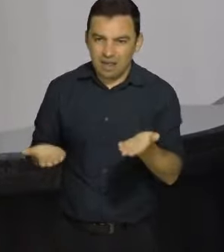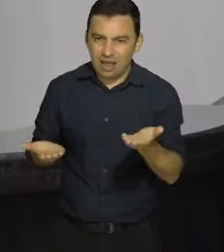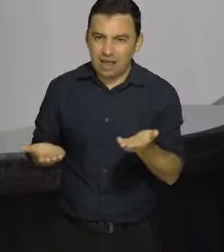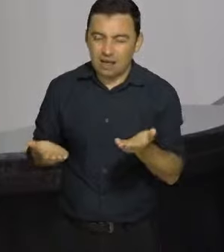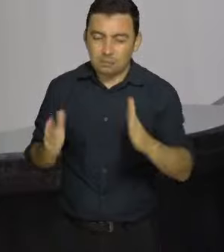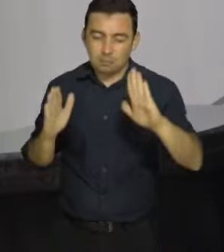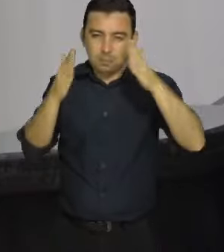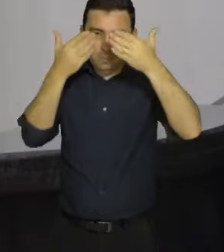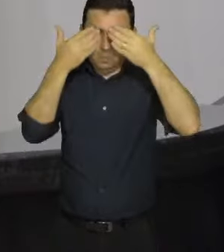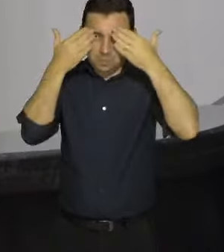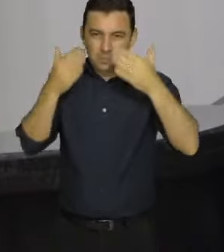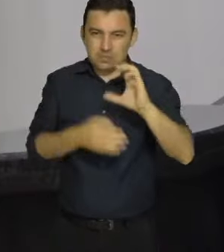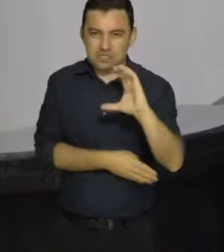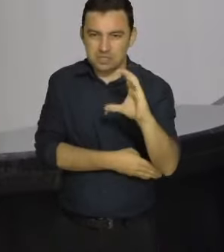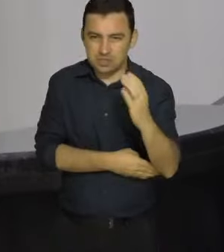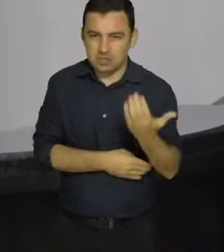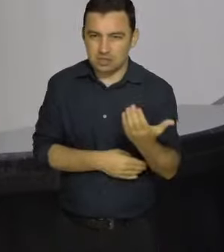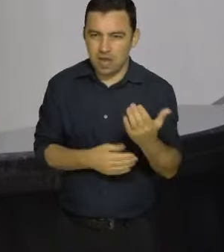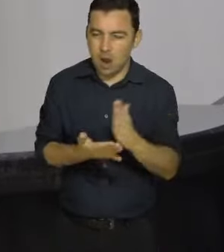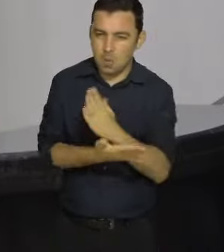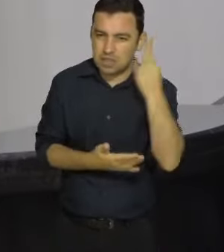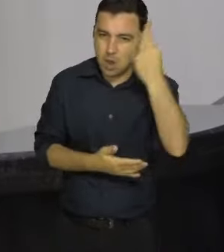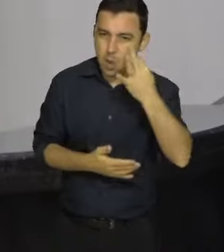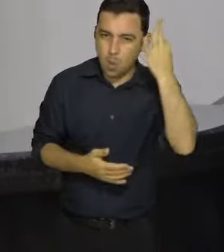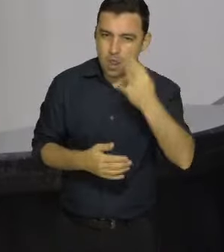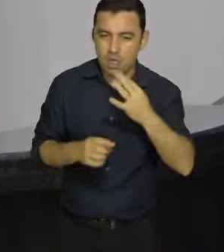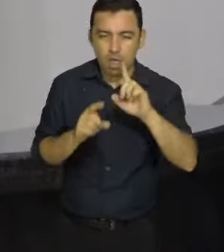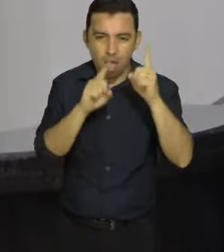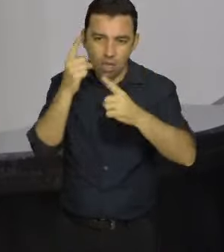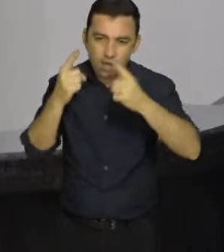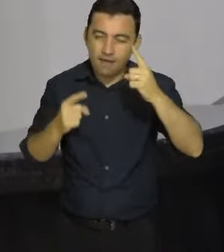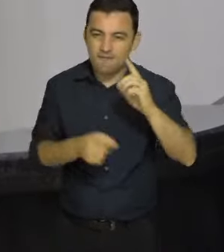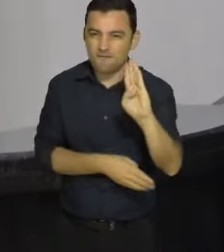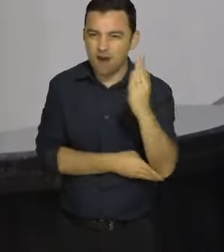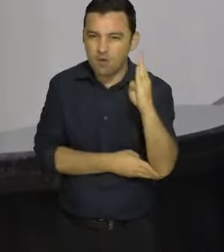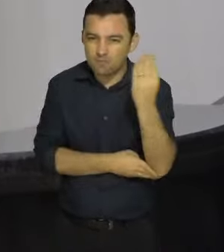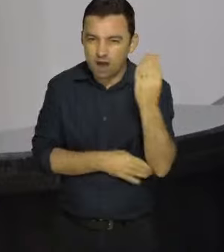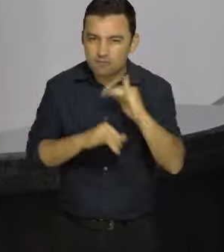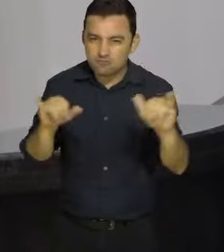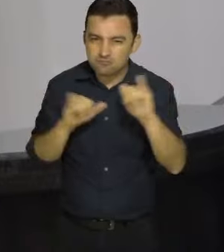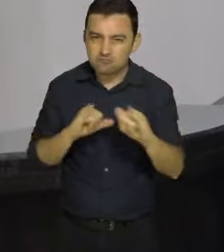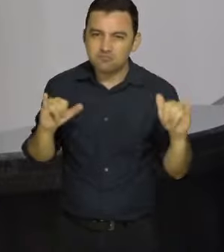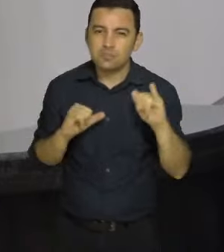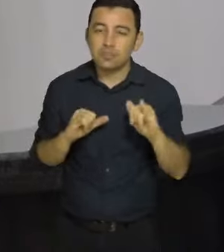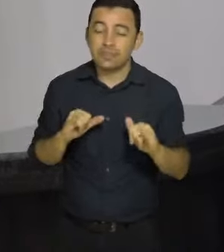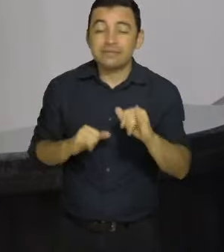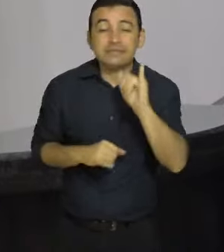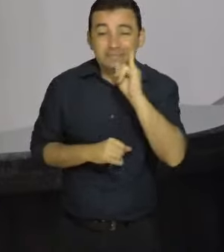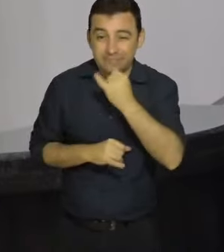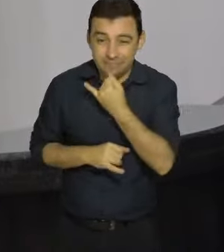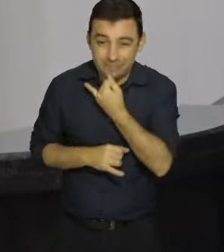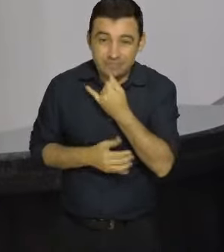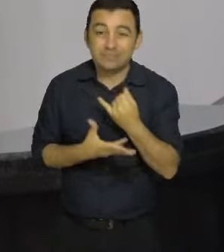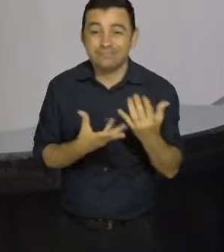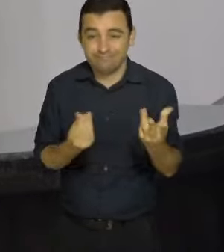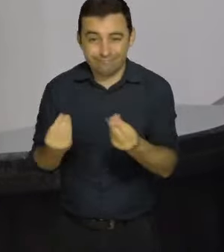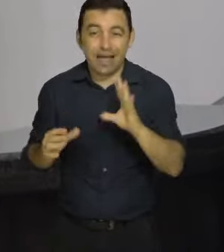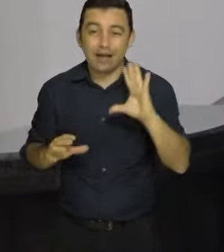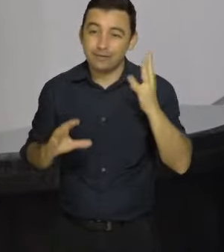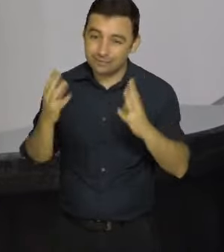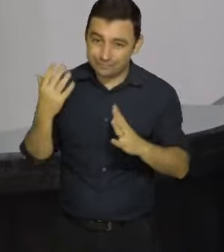negacionismo científico, teorias conspiratórias e notícias falsas, com as quais, lamentavelmente, temos que lidar nos